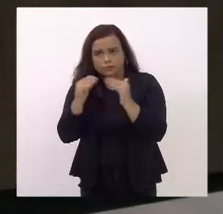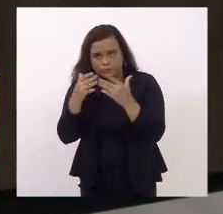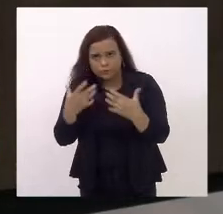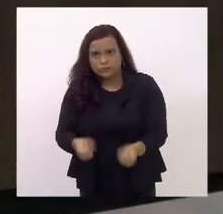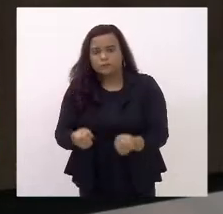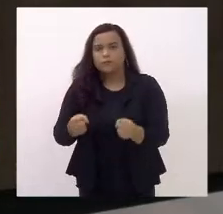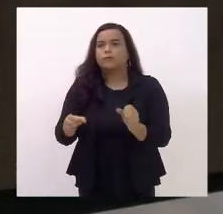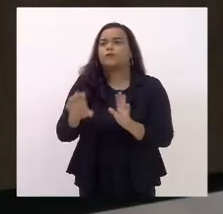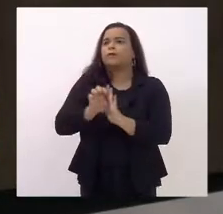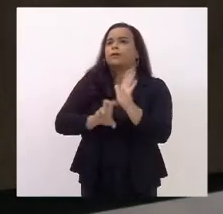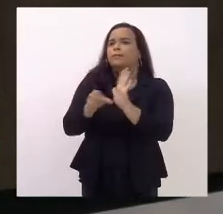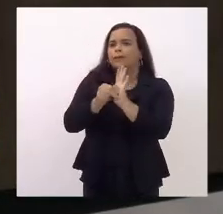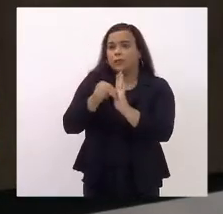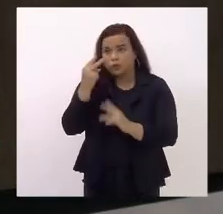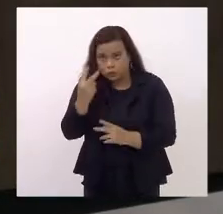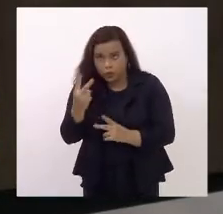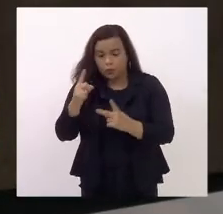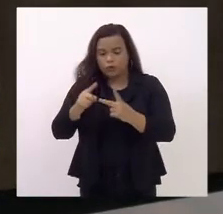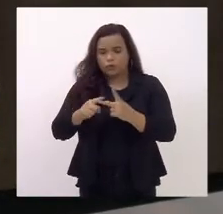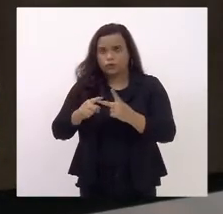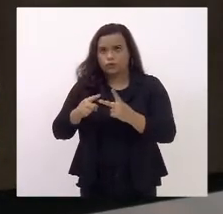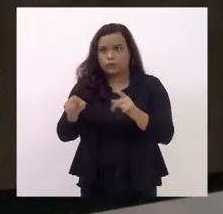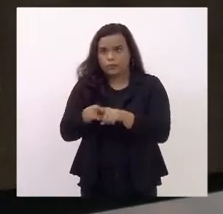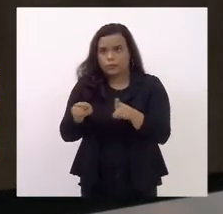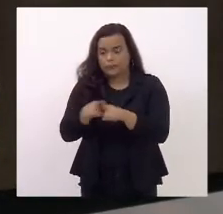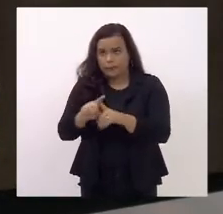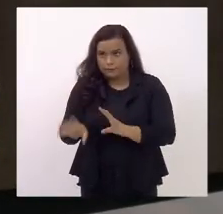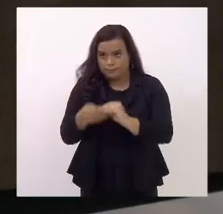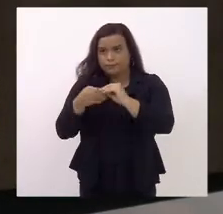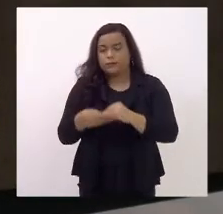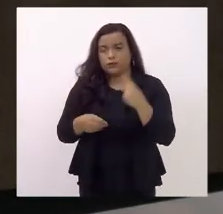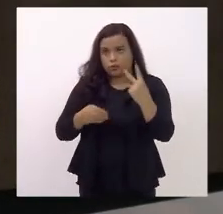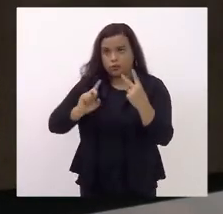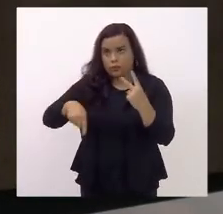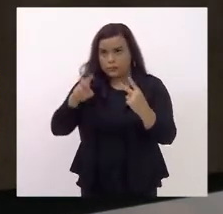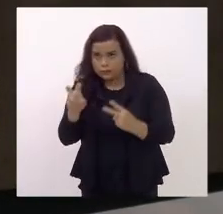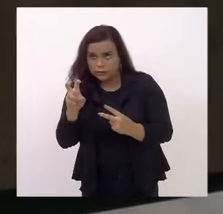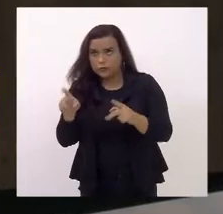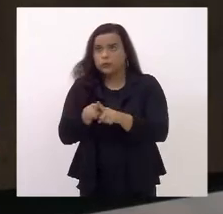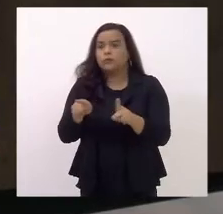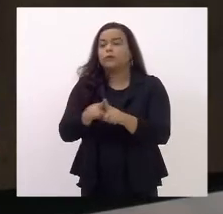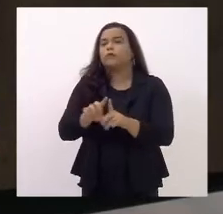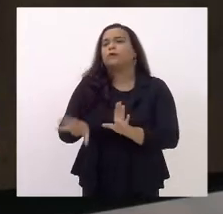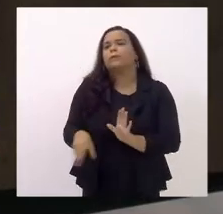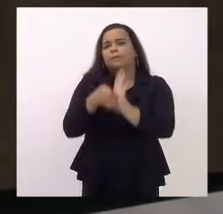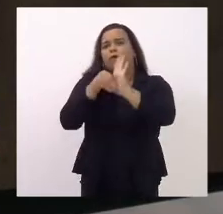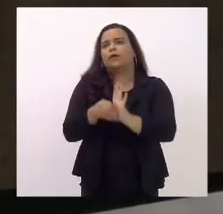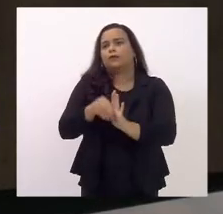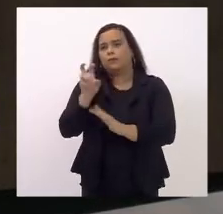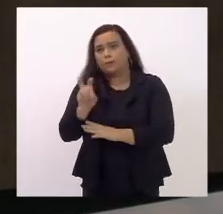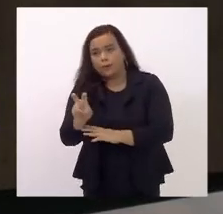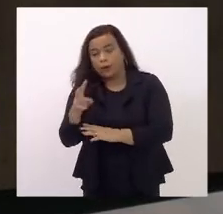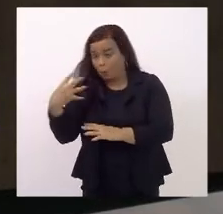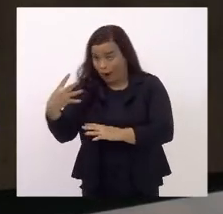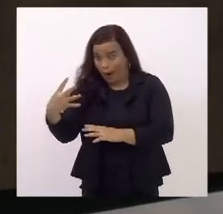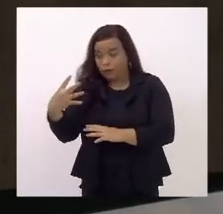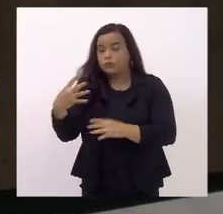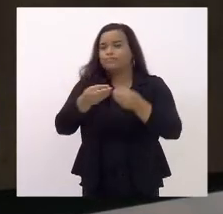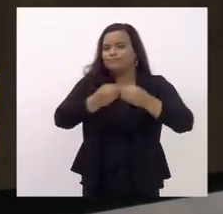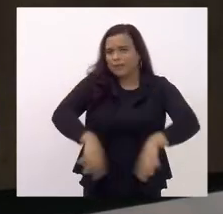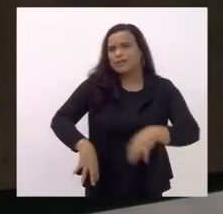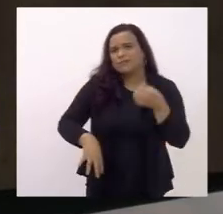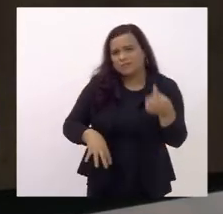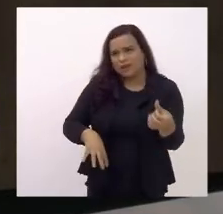com subemenda aglutinativa, as emendas 2 e 5, submenda a emenda 4, prejudicada a emenda 6 pela emenda 2 da